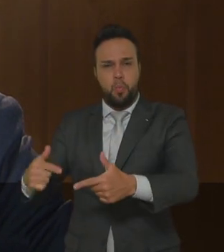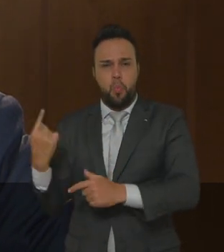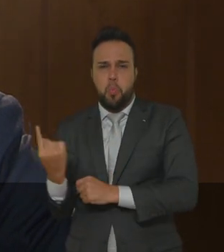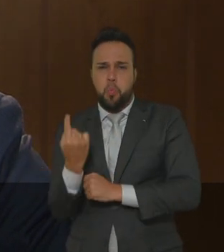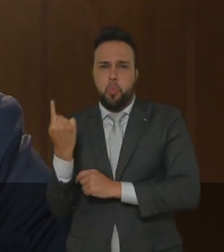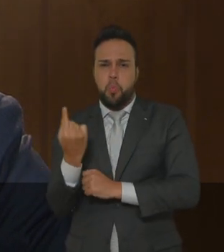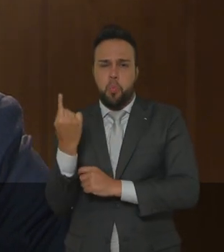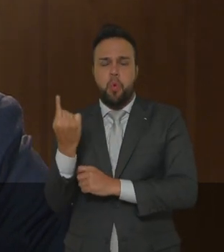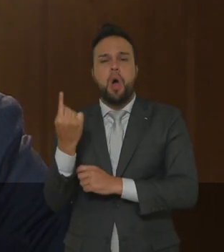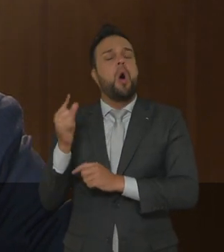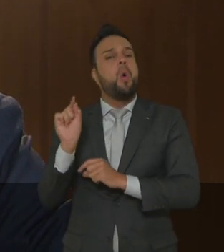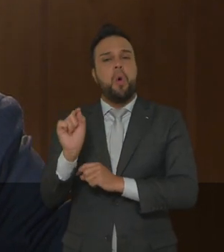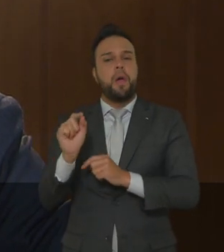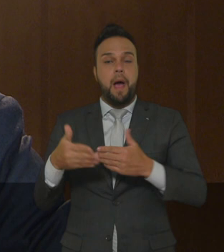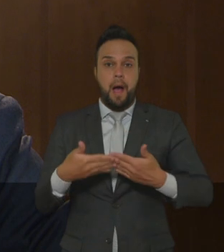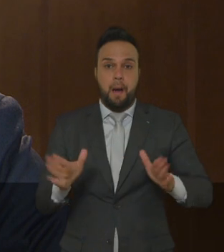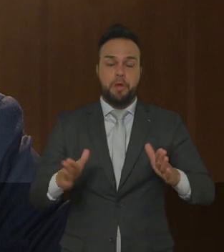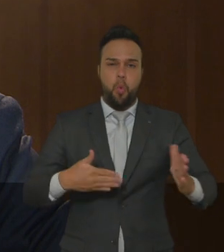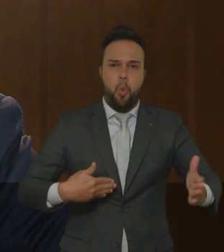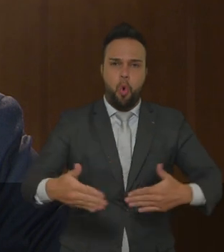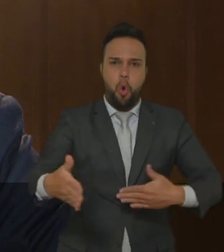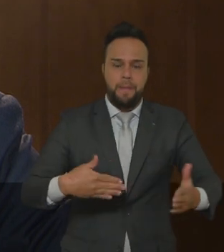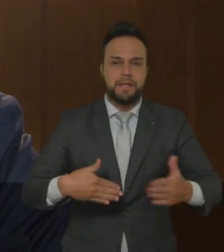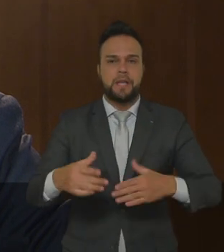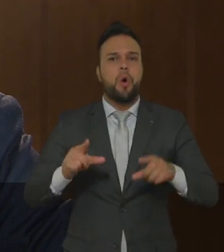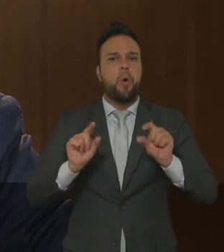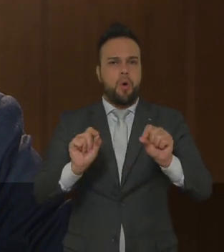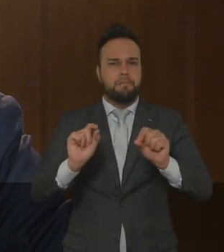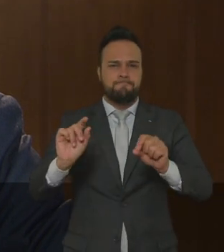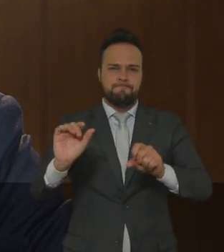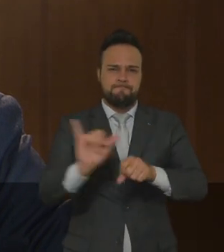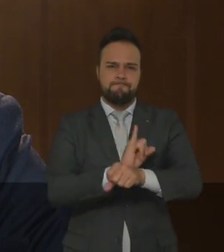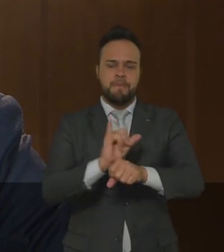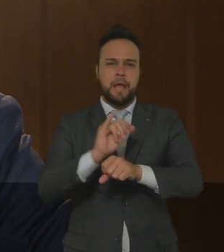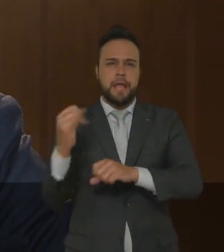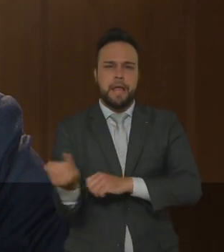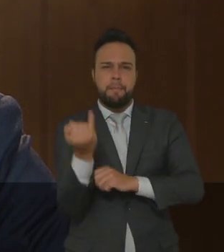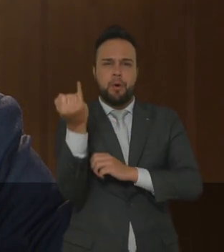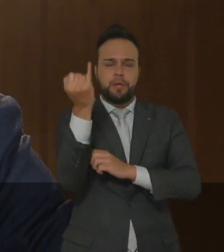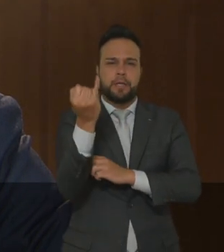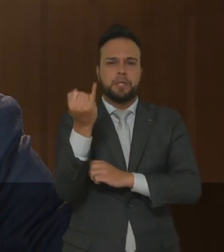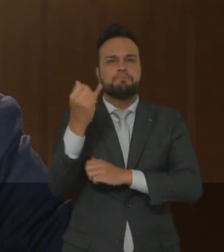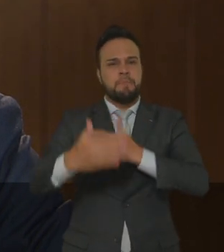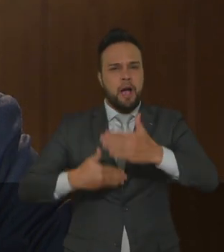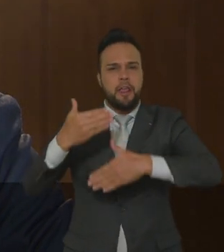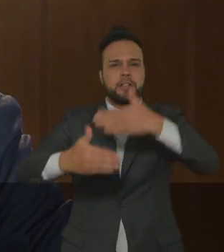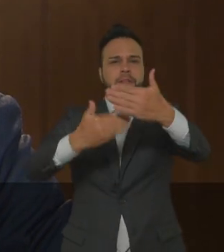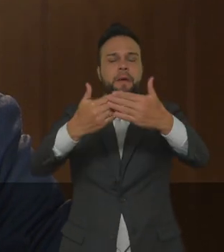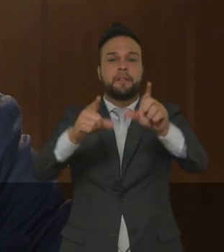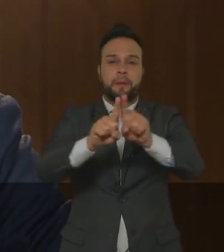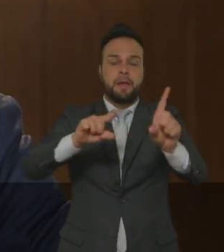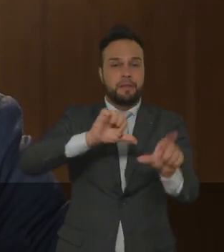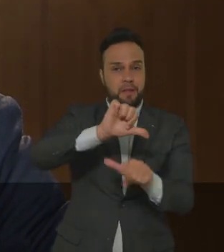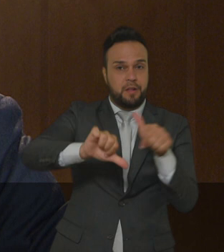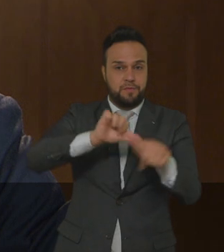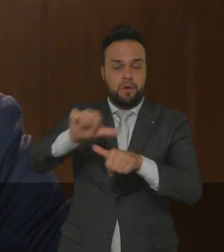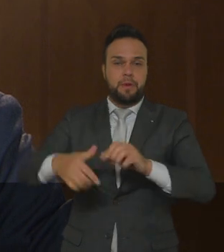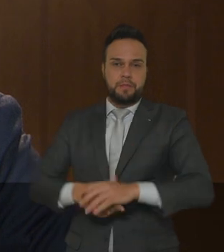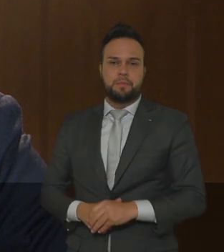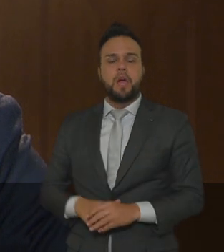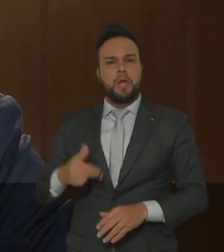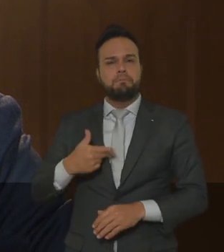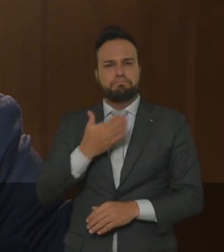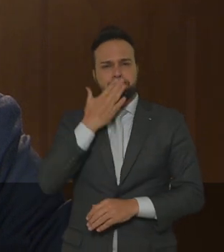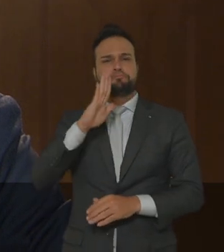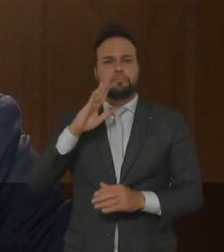protecionista e passa a ter na abertura comercial a ferramenta indispensável de crescimento e transformação